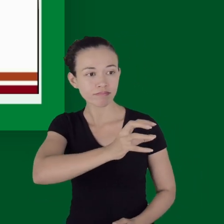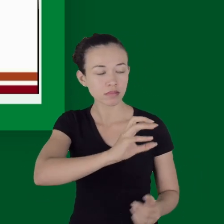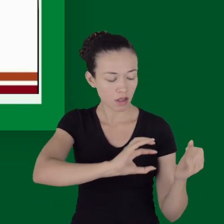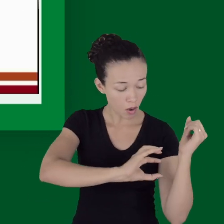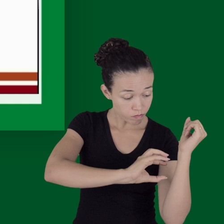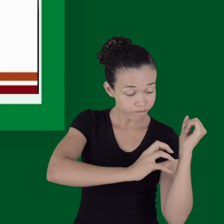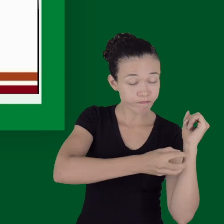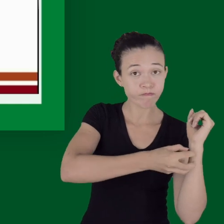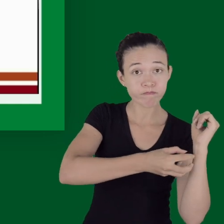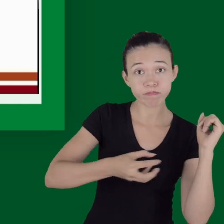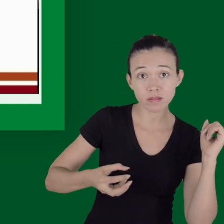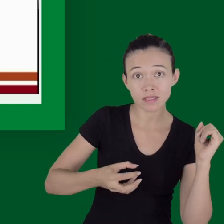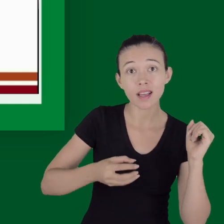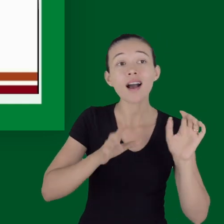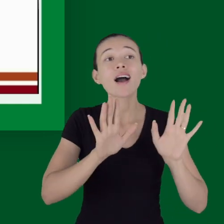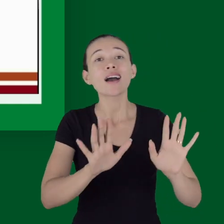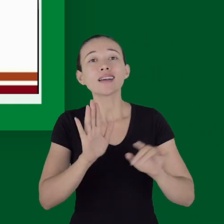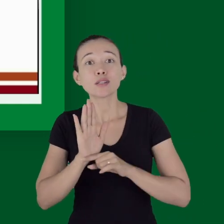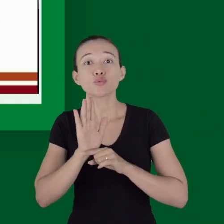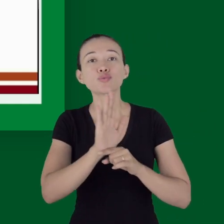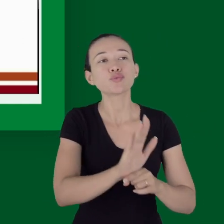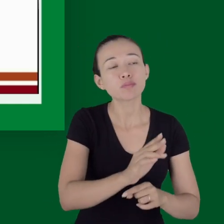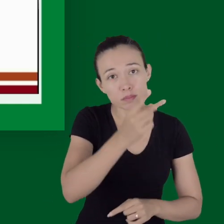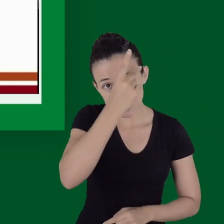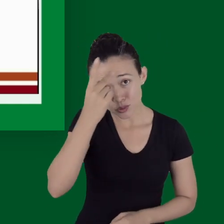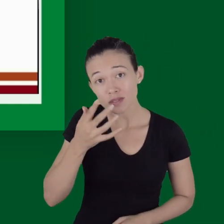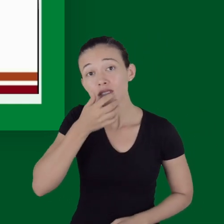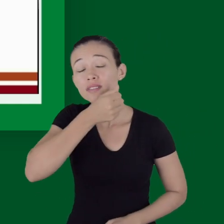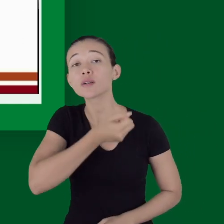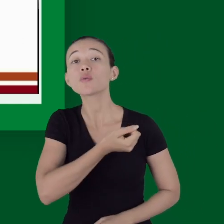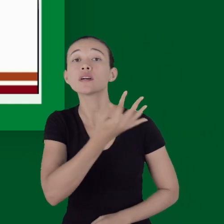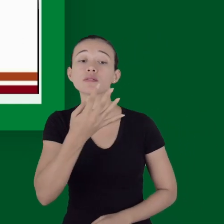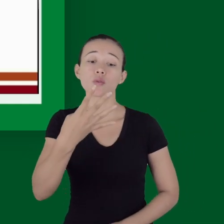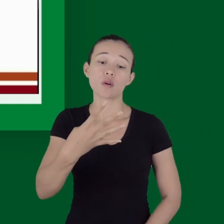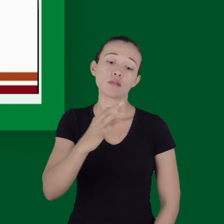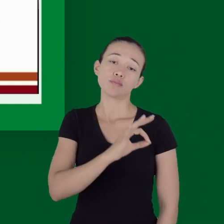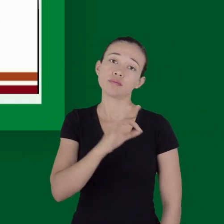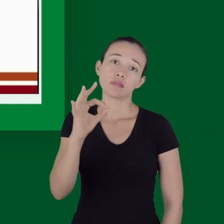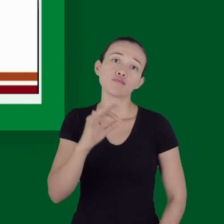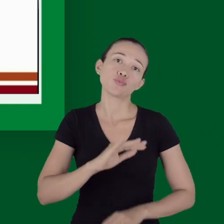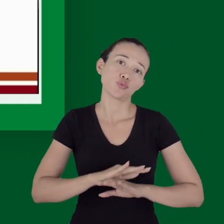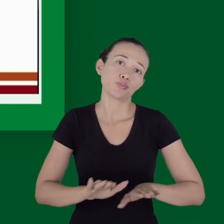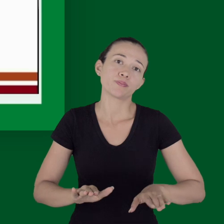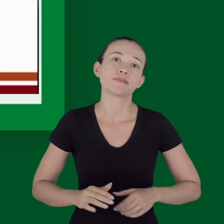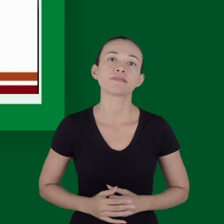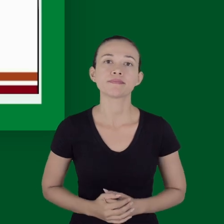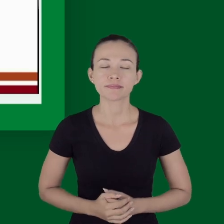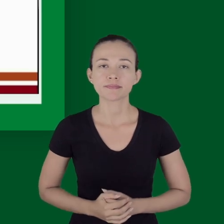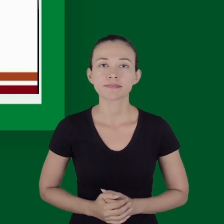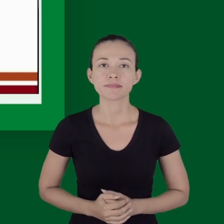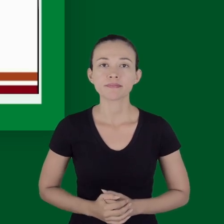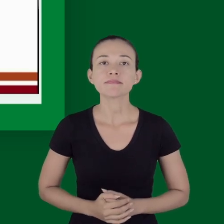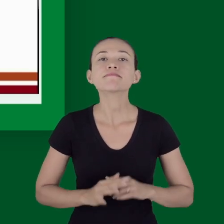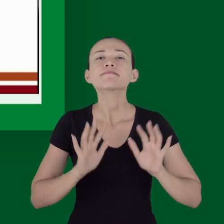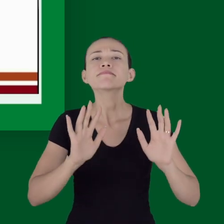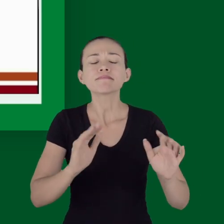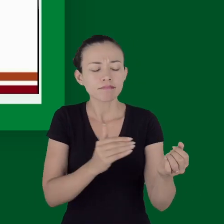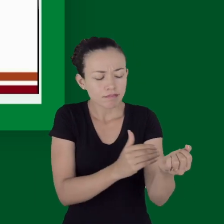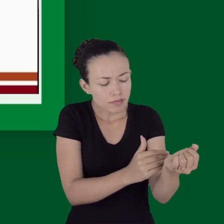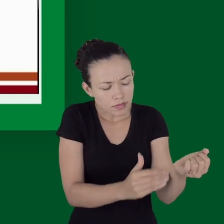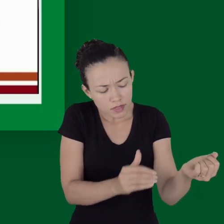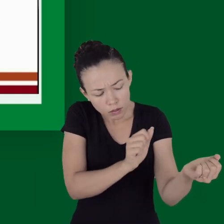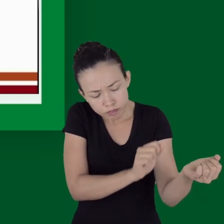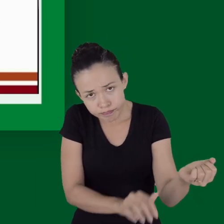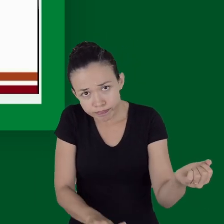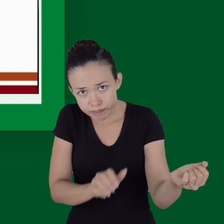né Eh importante assim se o Tor cate ele não interromper completamente hemorragia pode ser aplicado um outro torque